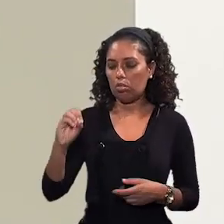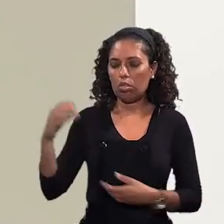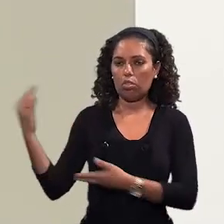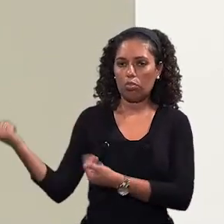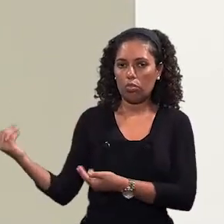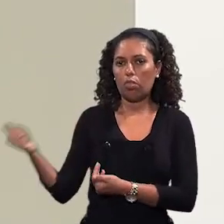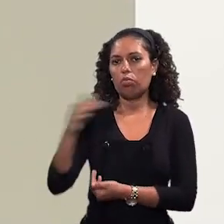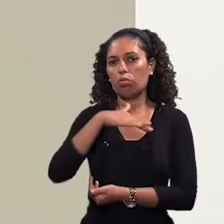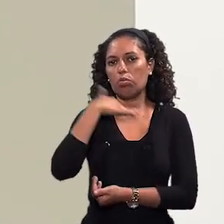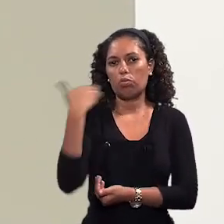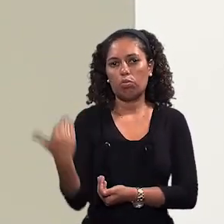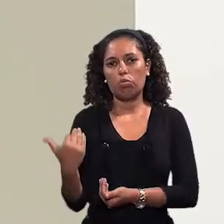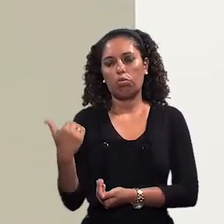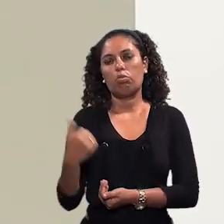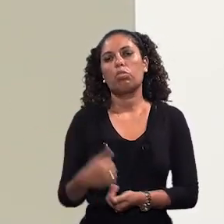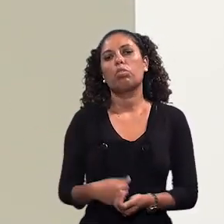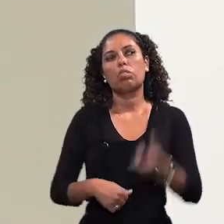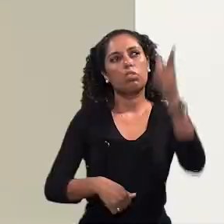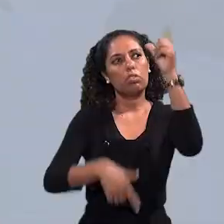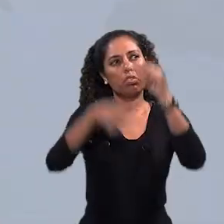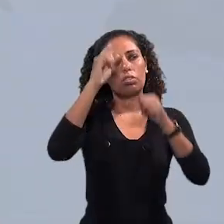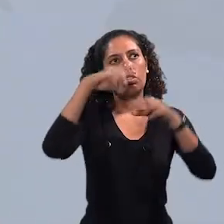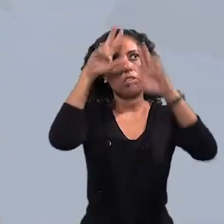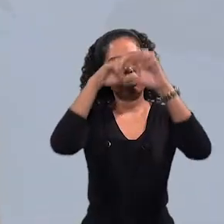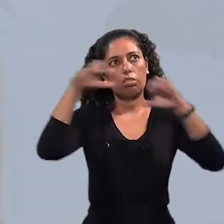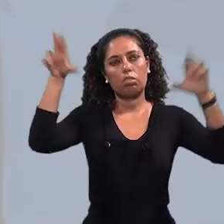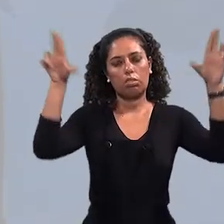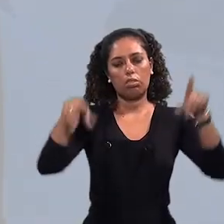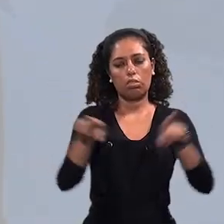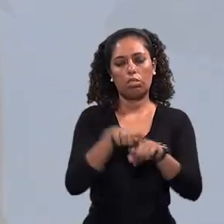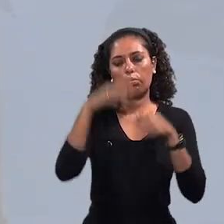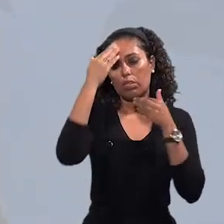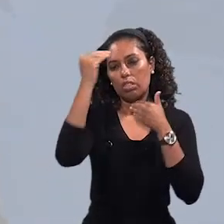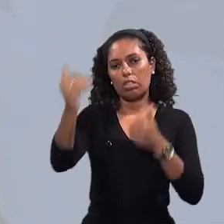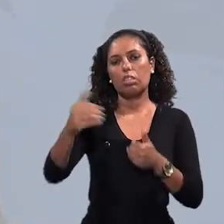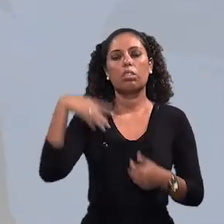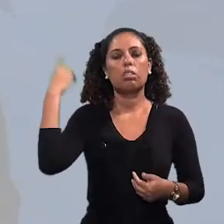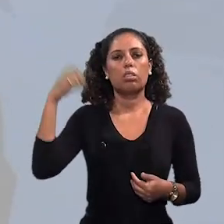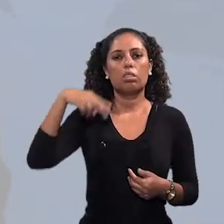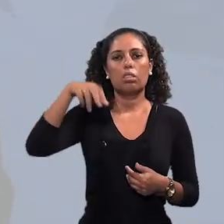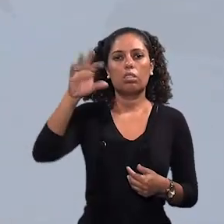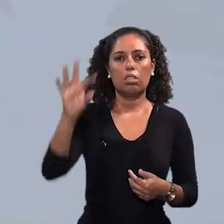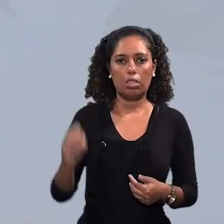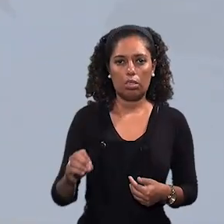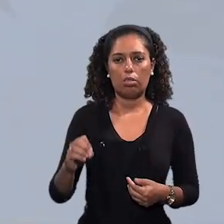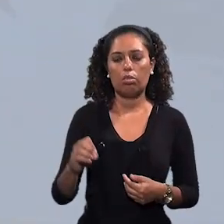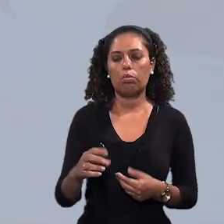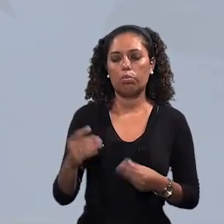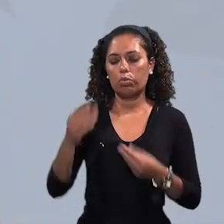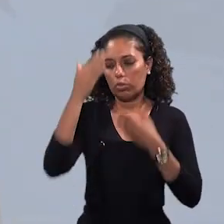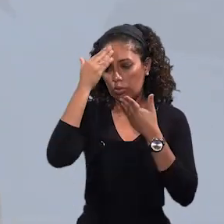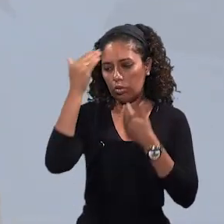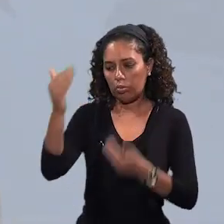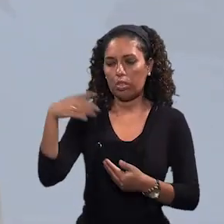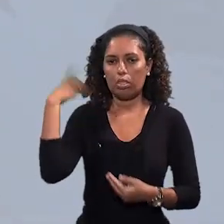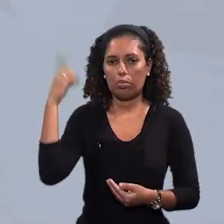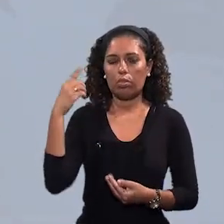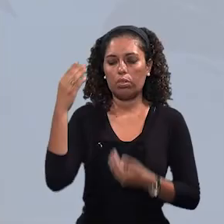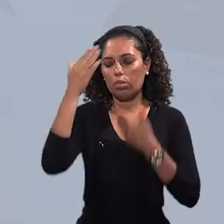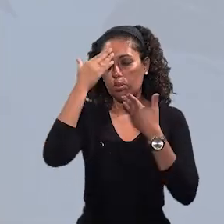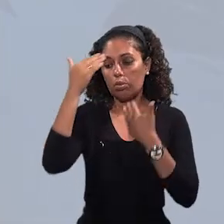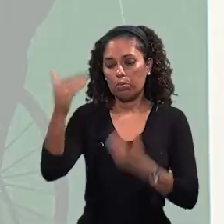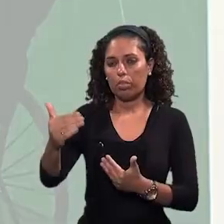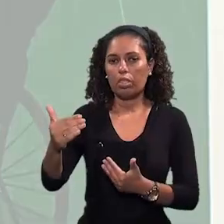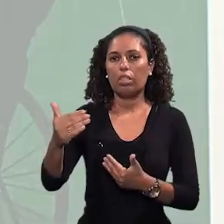essas 10 estrelas a brilhar em todos os céus. Com certeza. E também agradeço a presença do deputado Jorge Felipe Neto. Deputado, muito obrigado pela sua